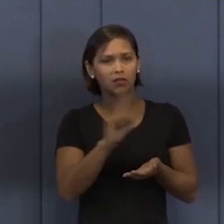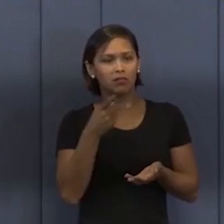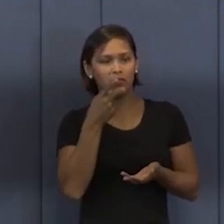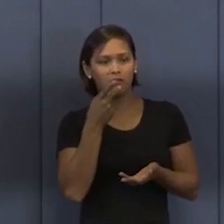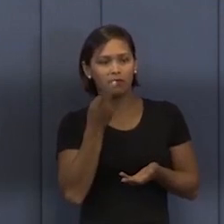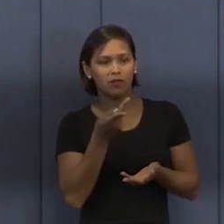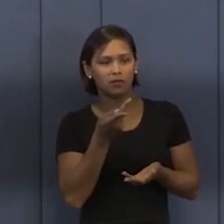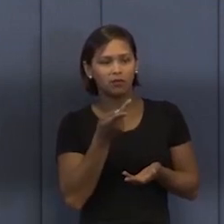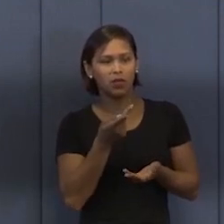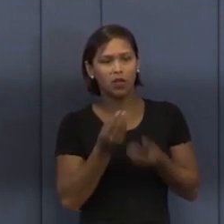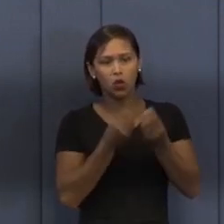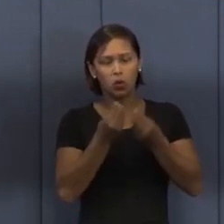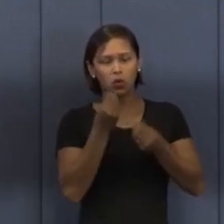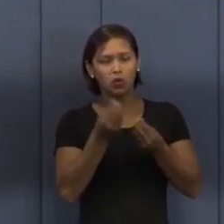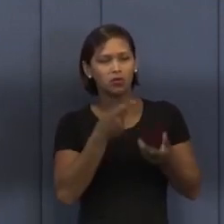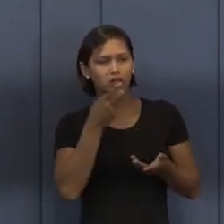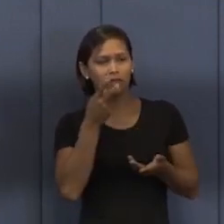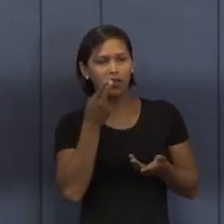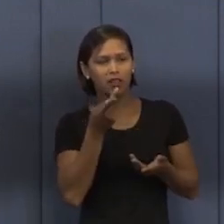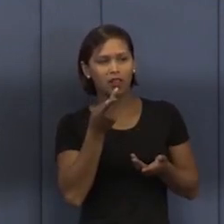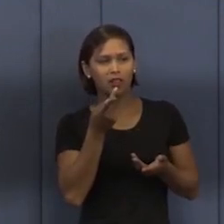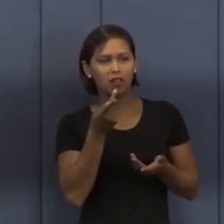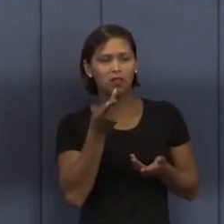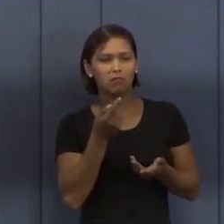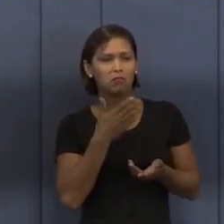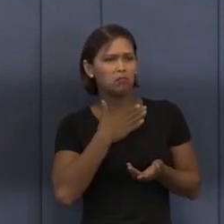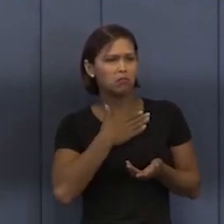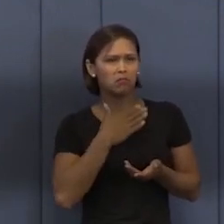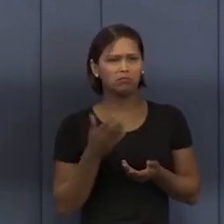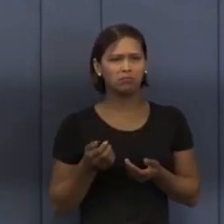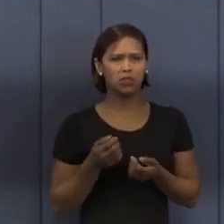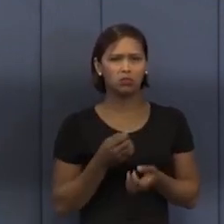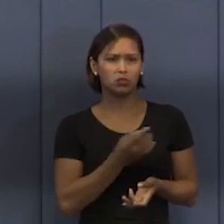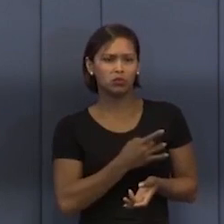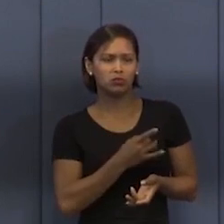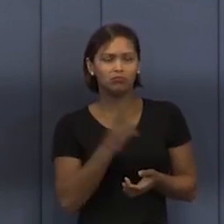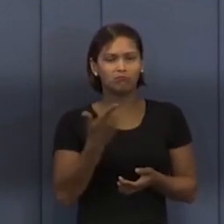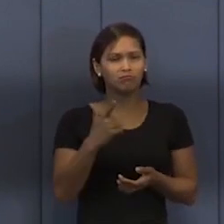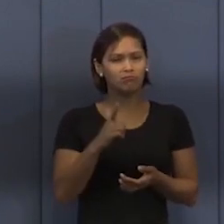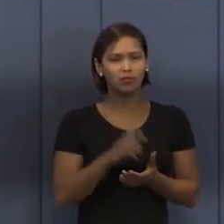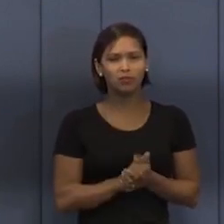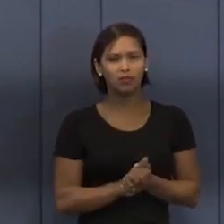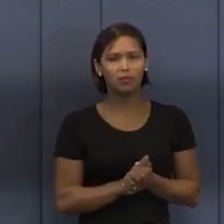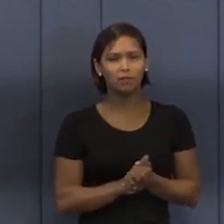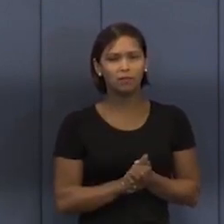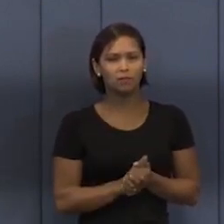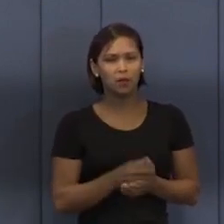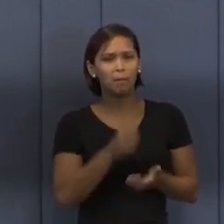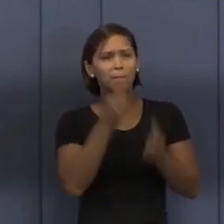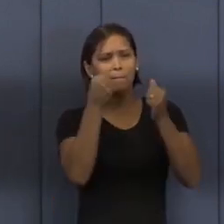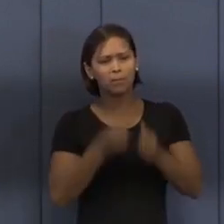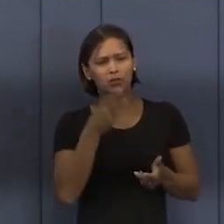fala, ele não fala isso, mas é como se fosse isso assim, não tenhais medo, fale nacionalismo mesmo. É